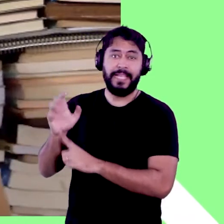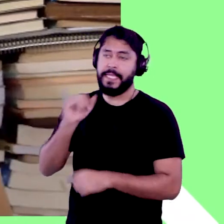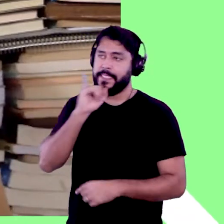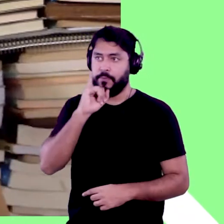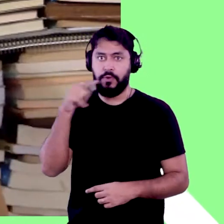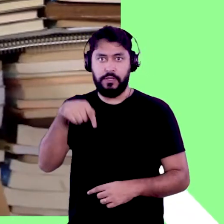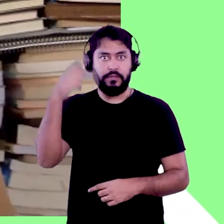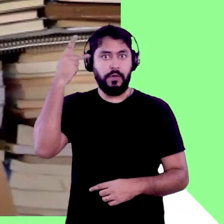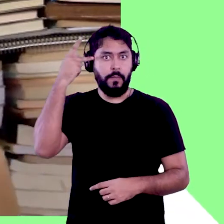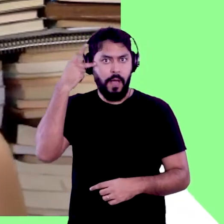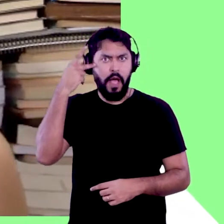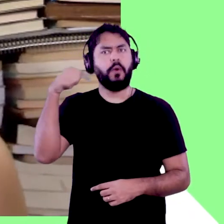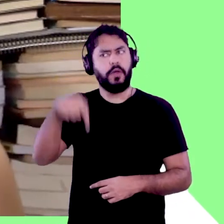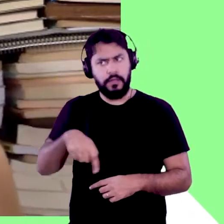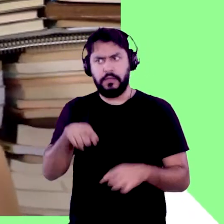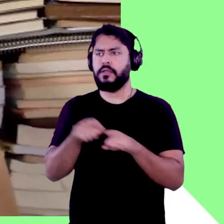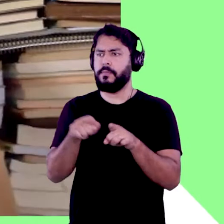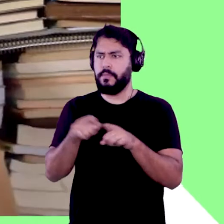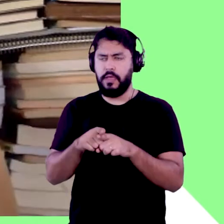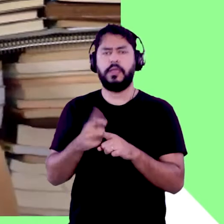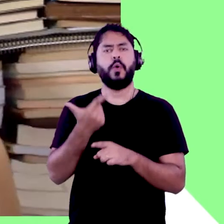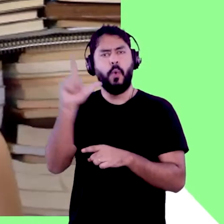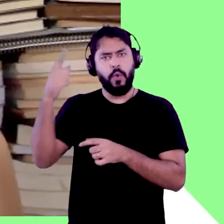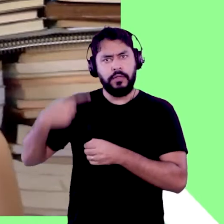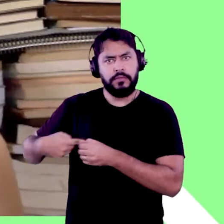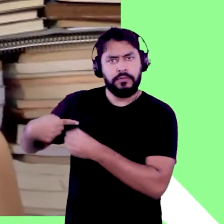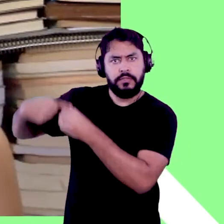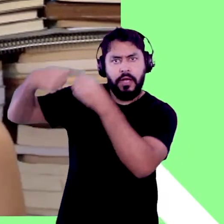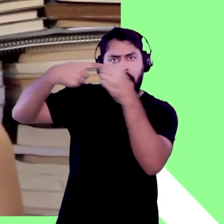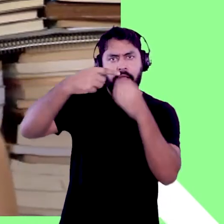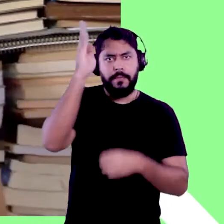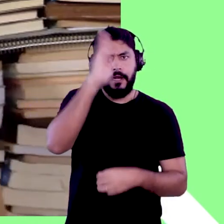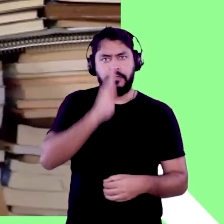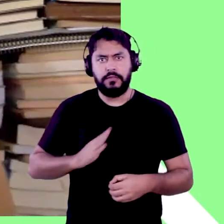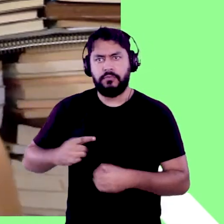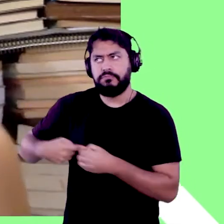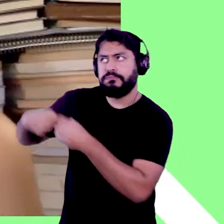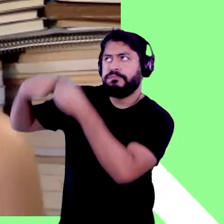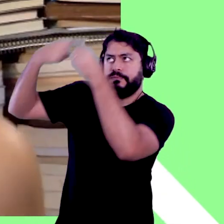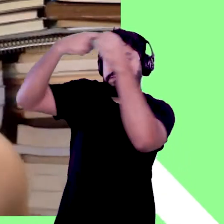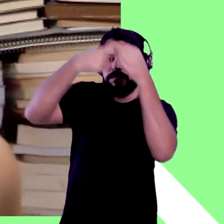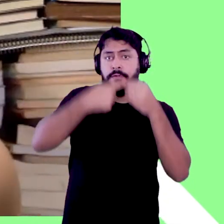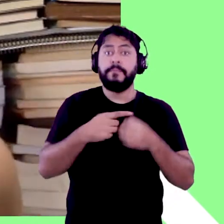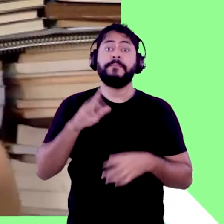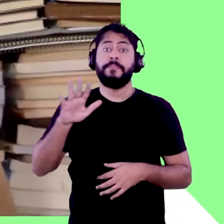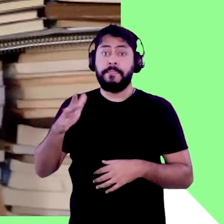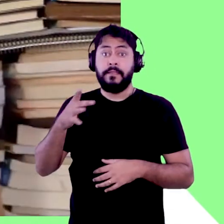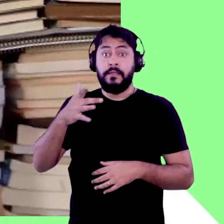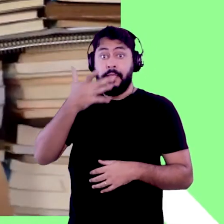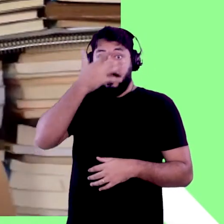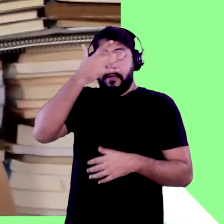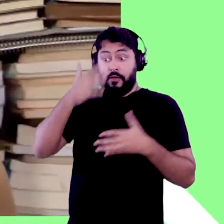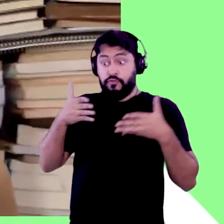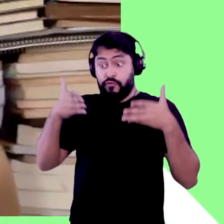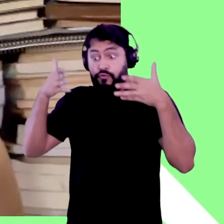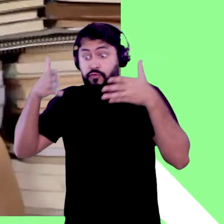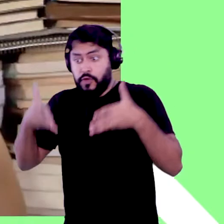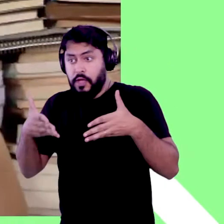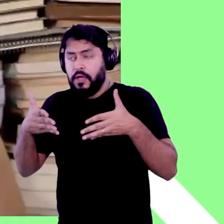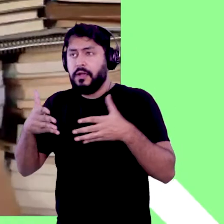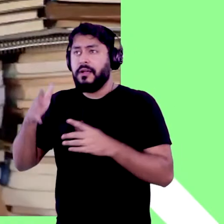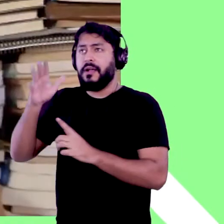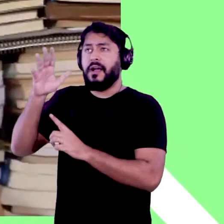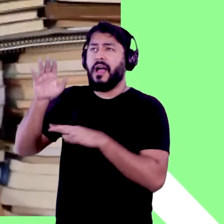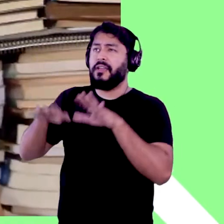moro aqui, estão falando de outras cidades aí pelo Brasil inteiro, e quando a pessoa consegue chegar, então faltam alguns